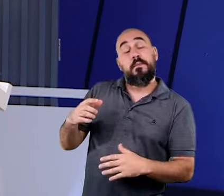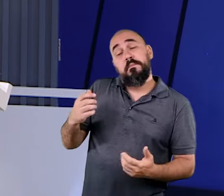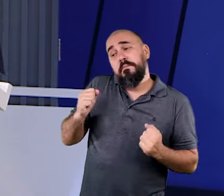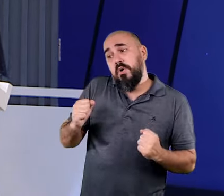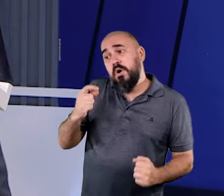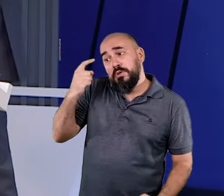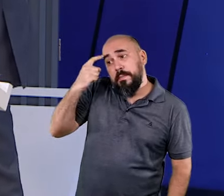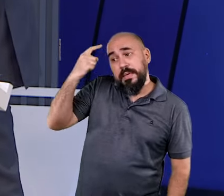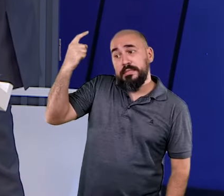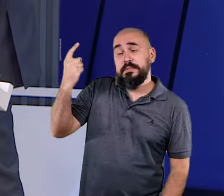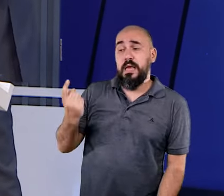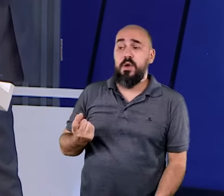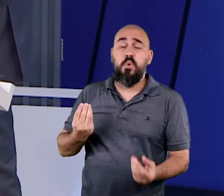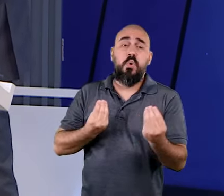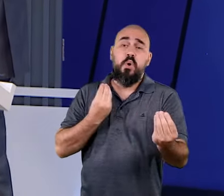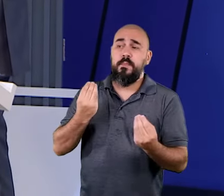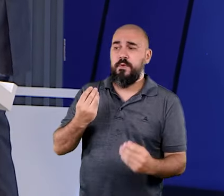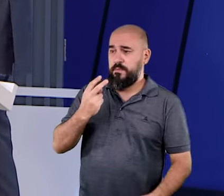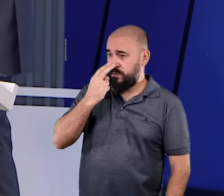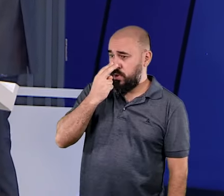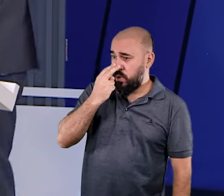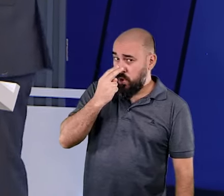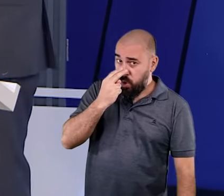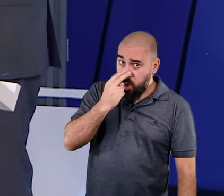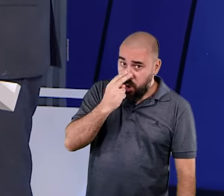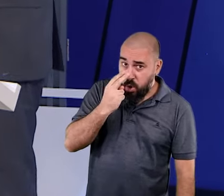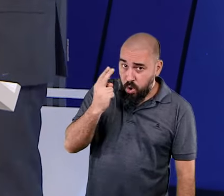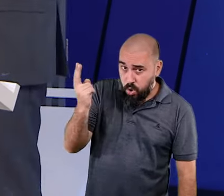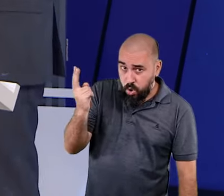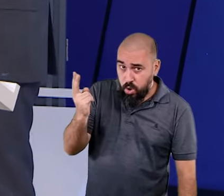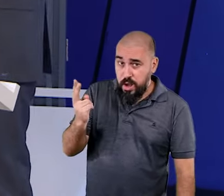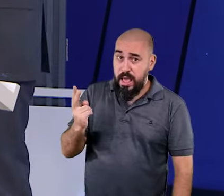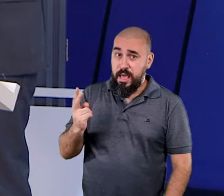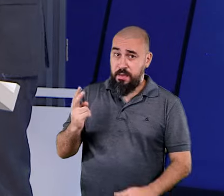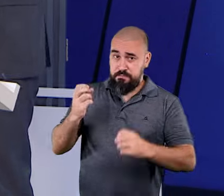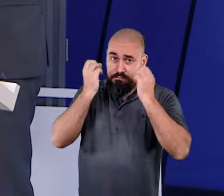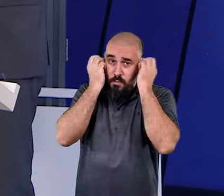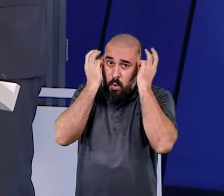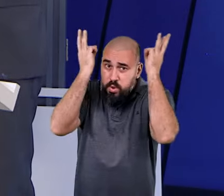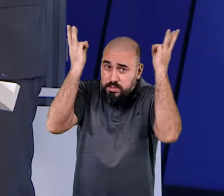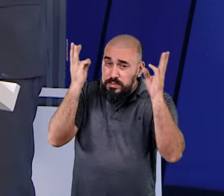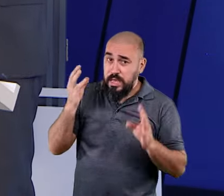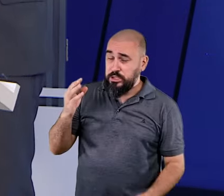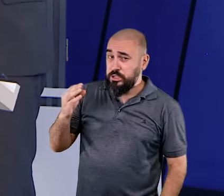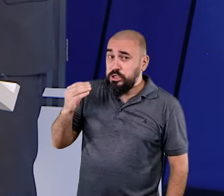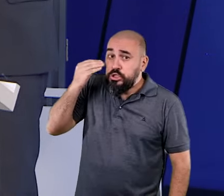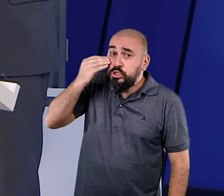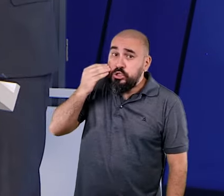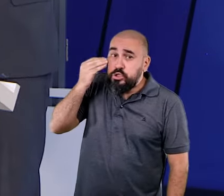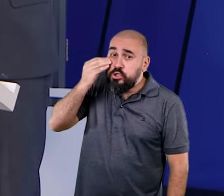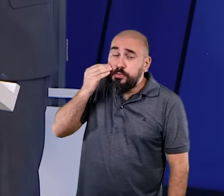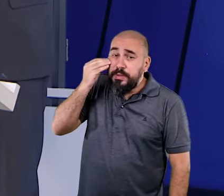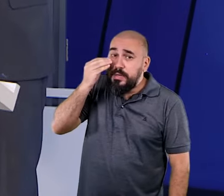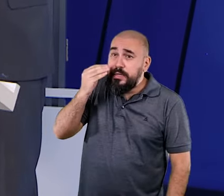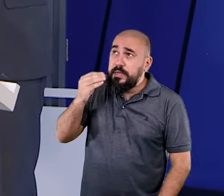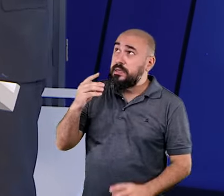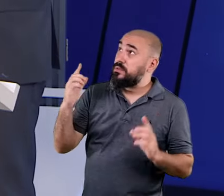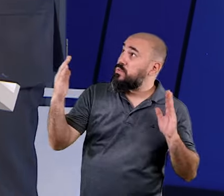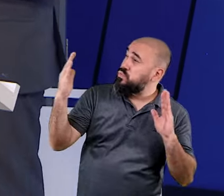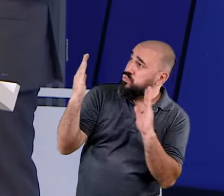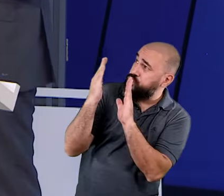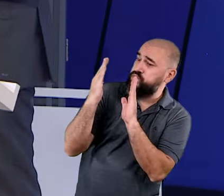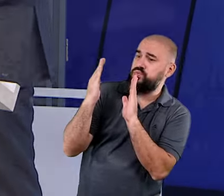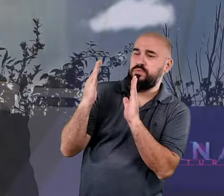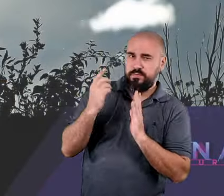ideia, como por exemplo, quando olhamos para Moisés e a experiência que ele teve diante da glória de Deus.